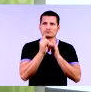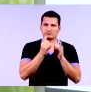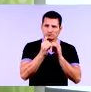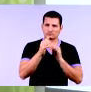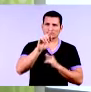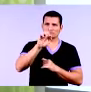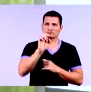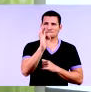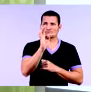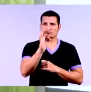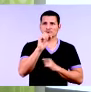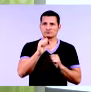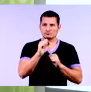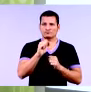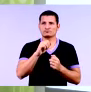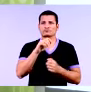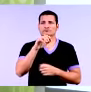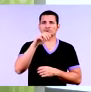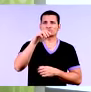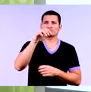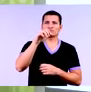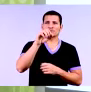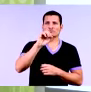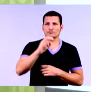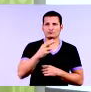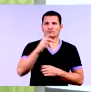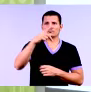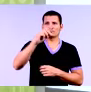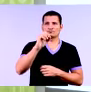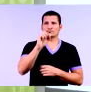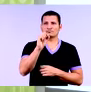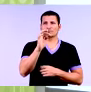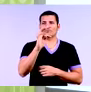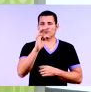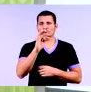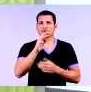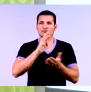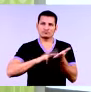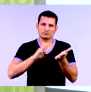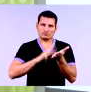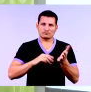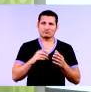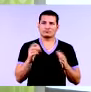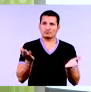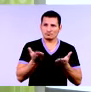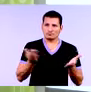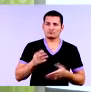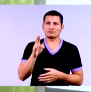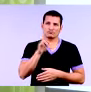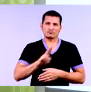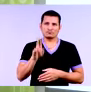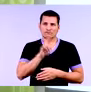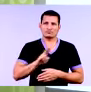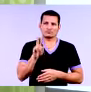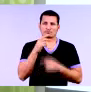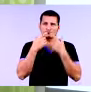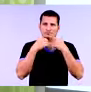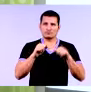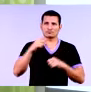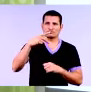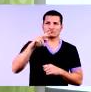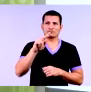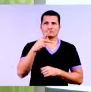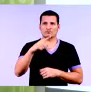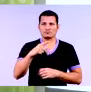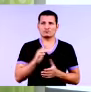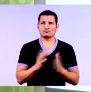post. Essas informações que nós vimos serão de muita utilidade agora, utilizando a linguagem PHP. Bom, vamos